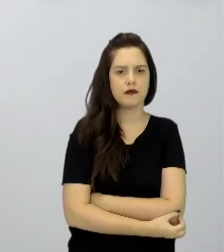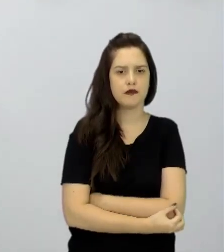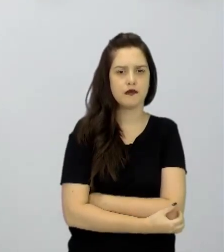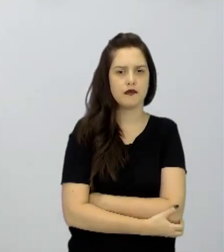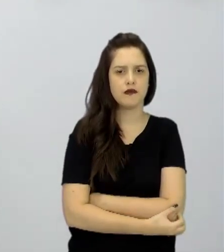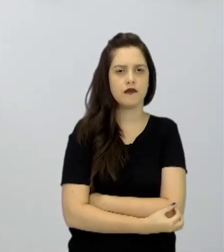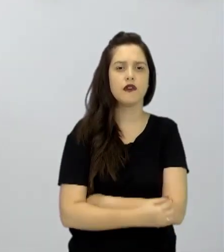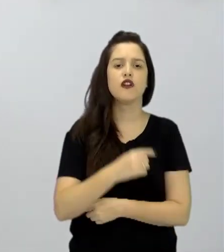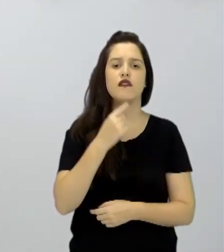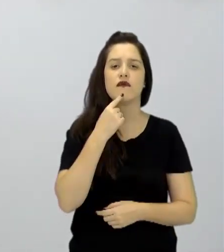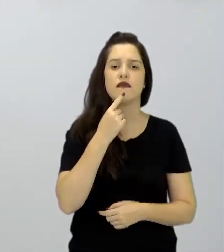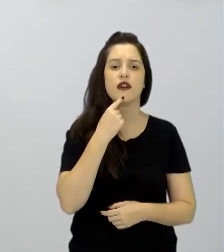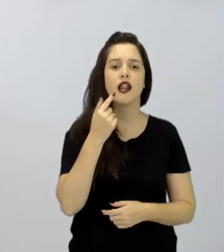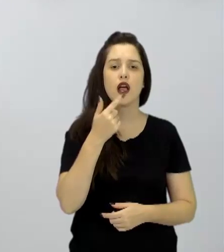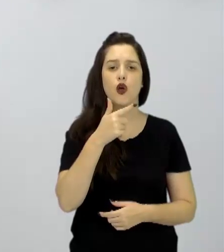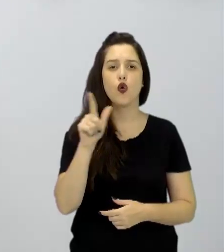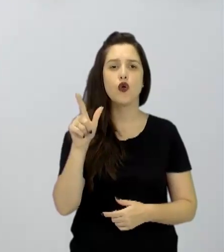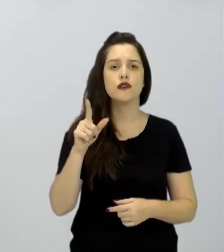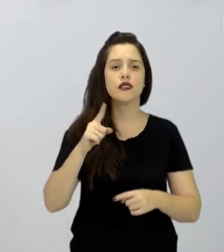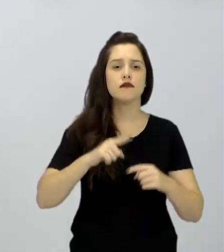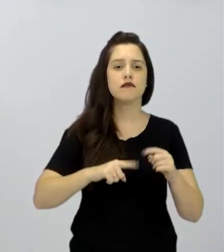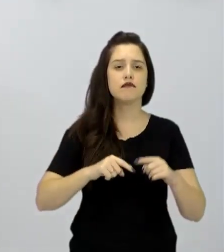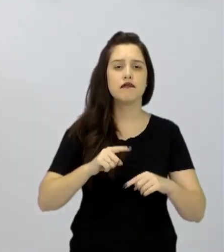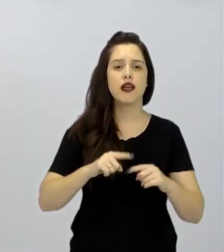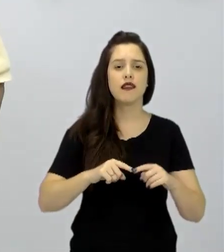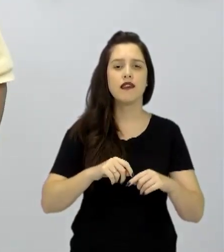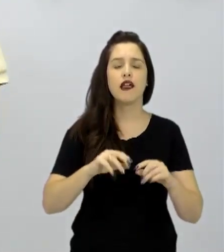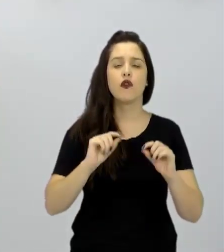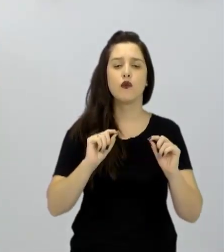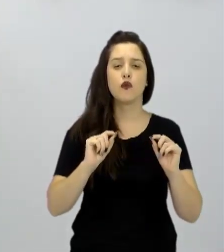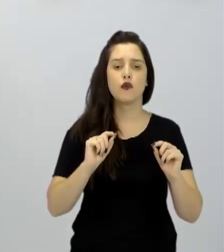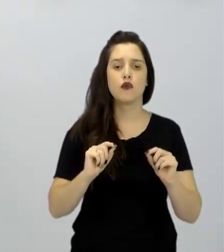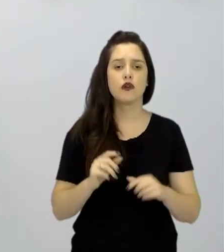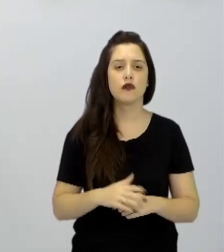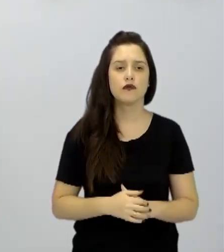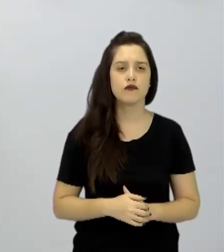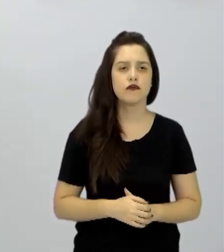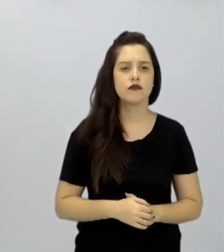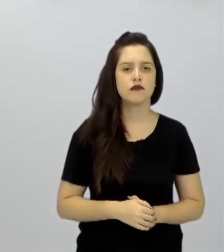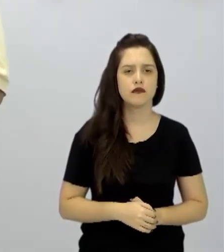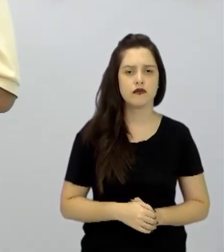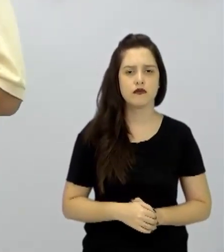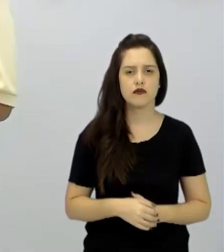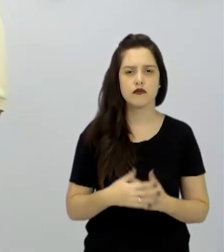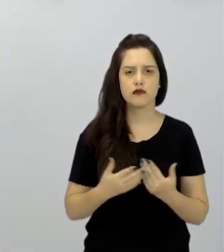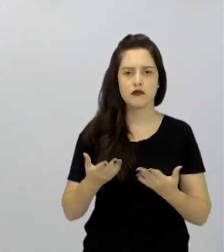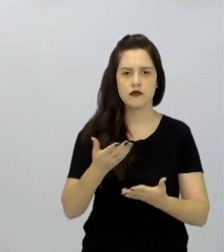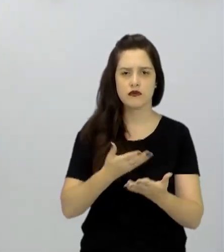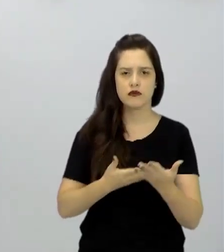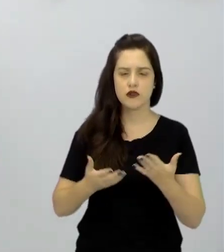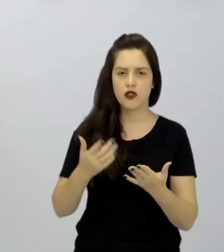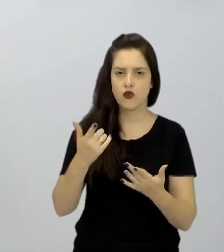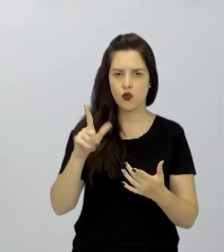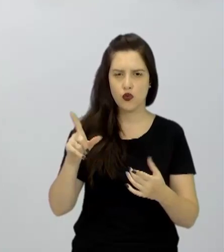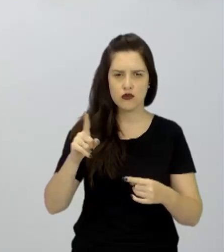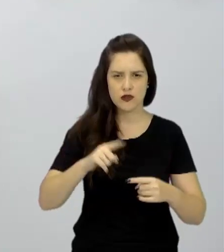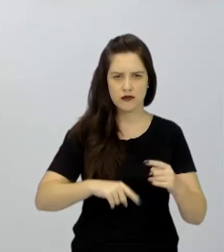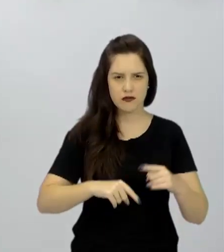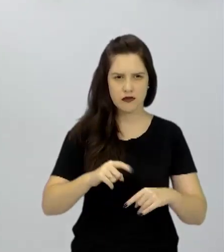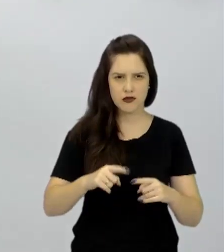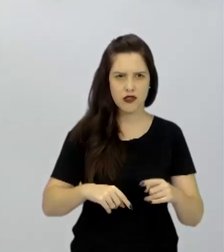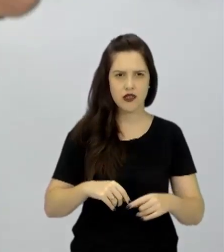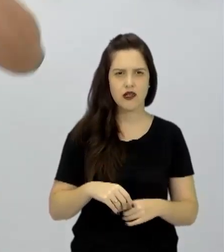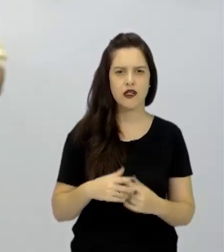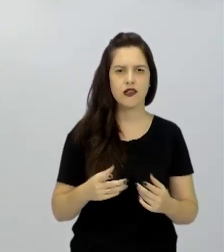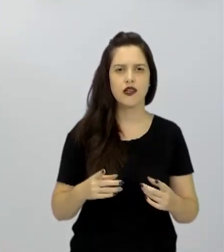vamos falar um pouquinho de outras matérias, né? Se vocês forem ver, o currículo ação está integrado com outras matérias. Densidade demográfica,